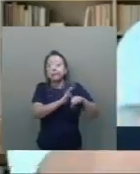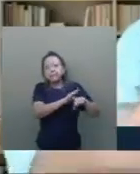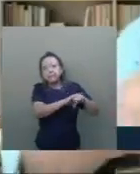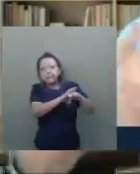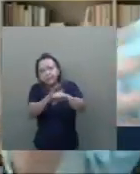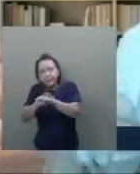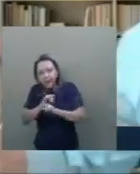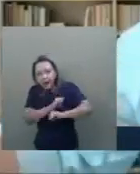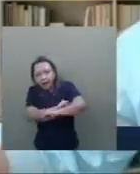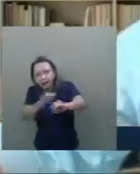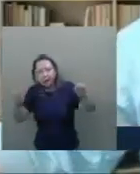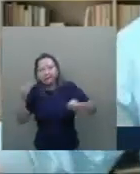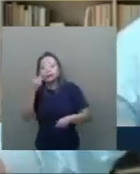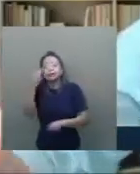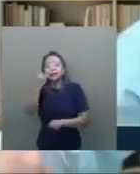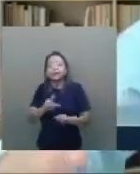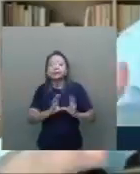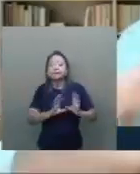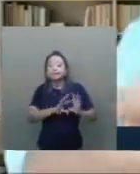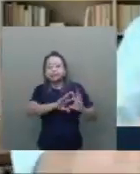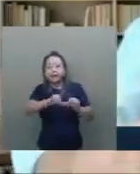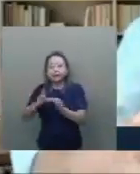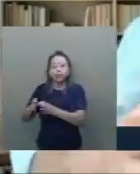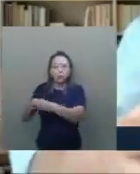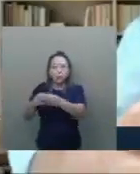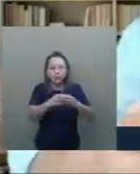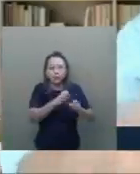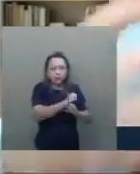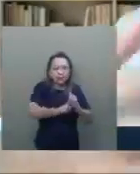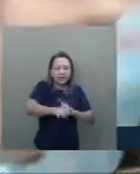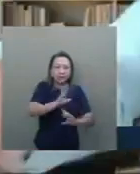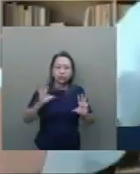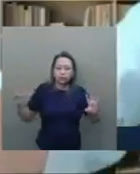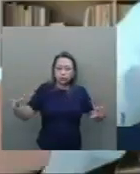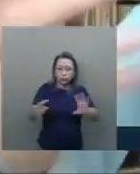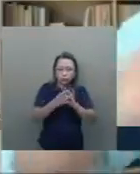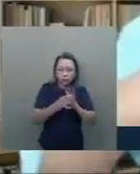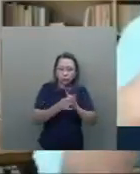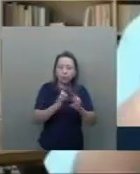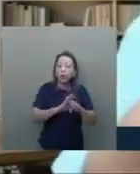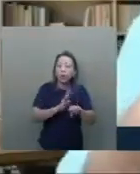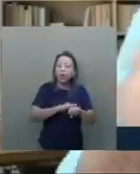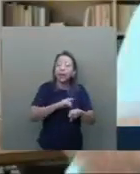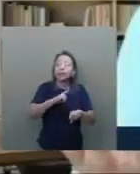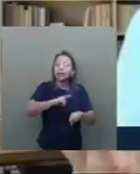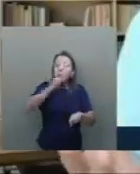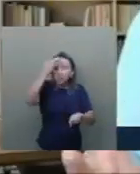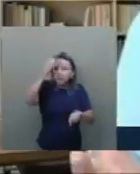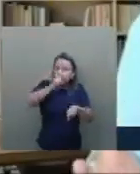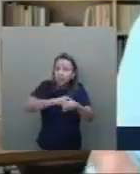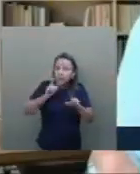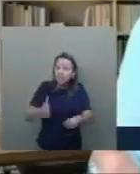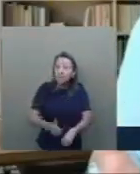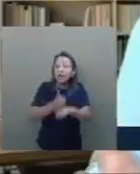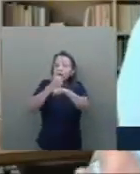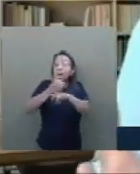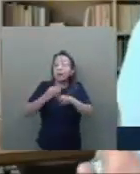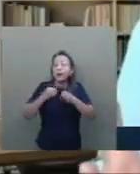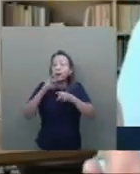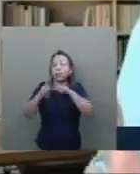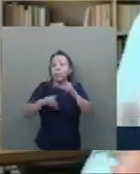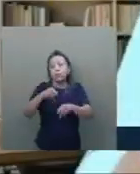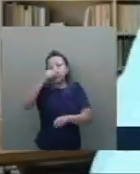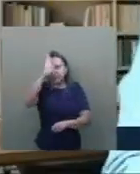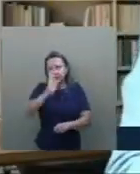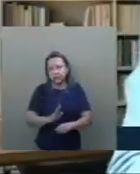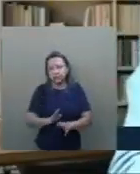diretas, que diversos segmentos da sociedade se uniram, que entenderam que aquele momento era o melhor para o povo brasileiro,